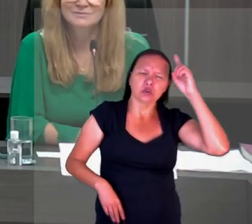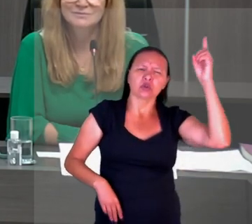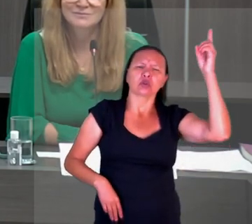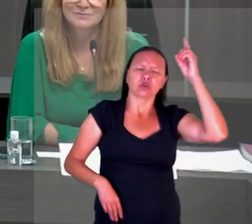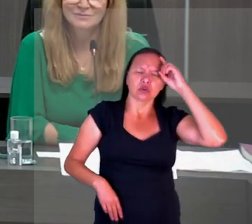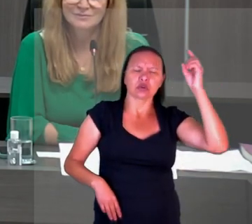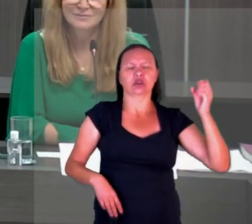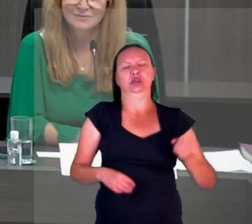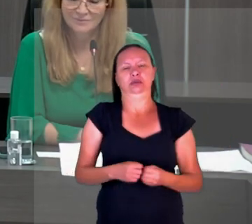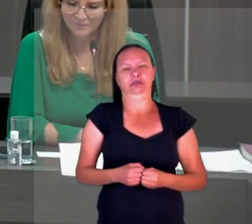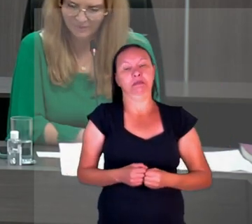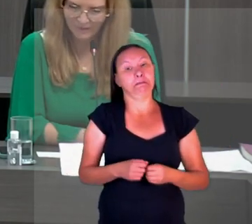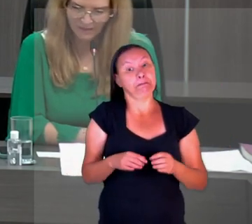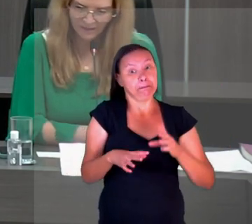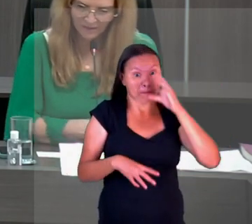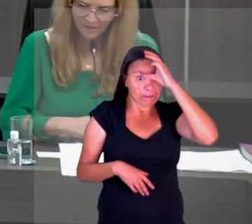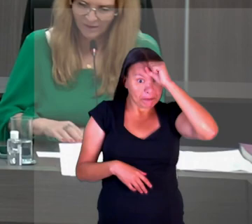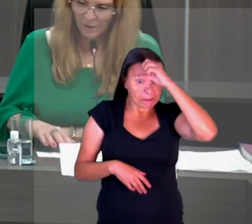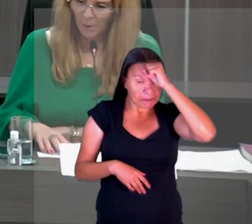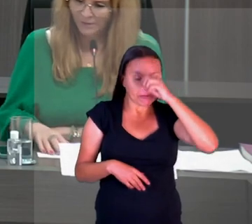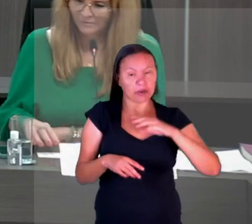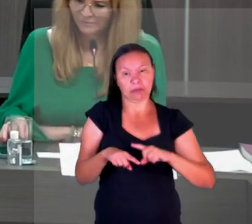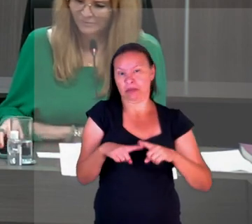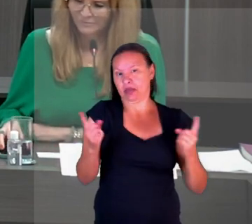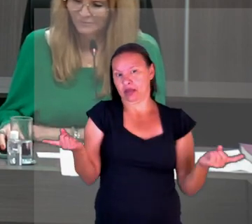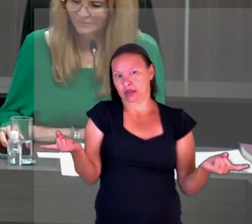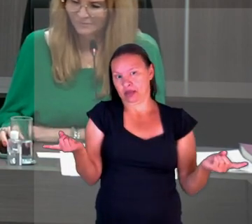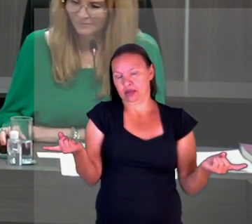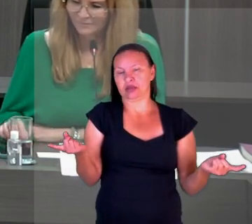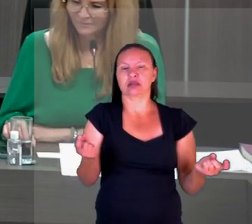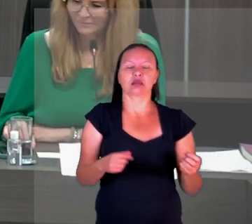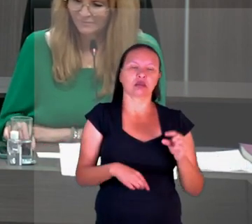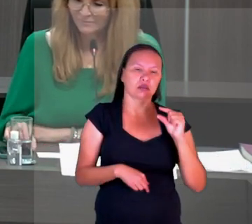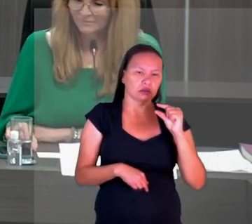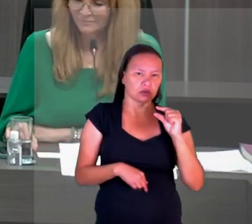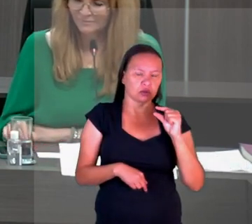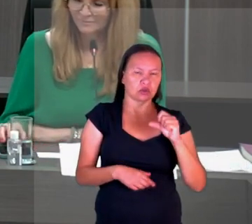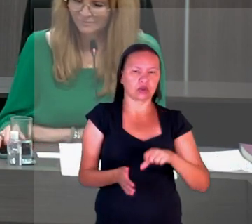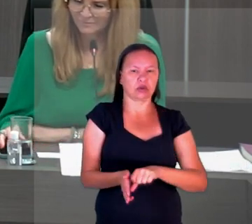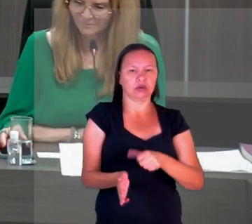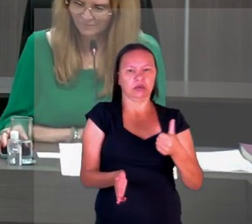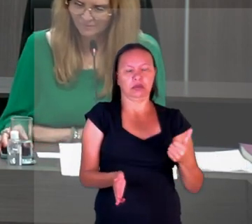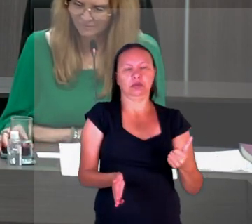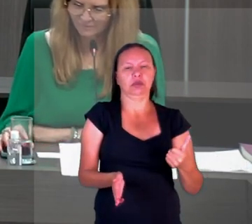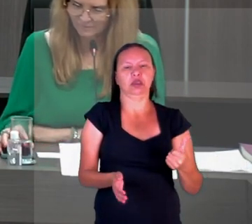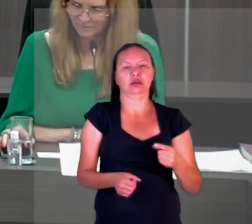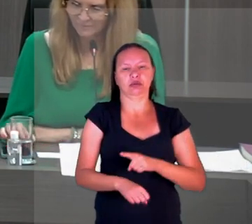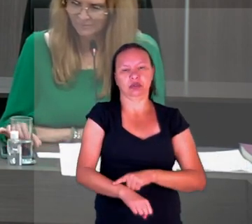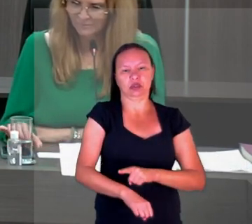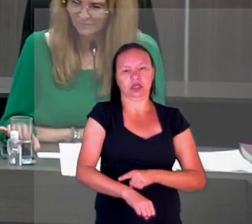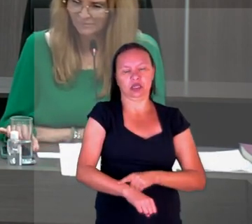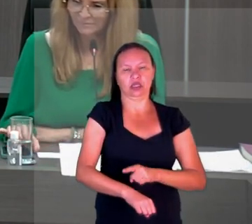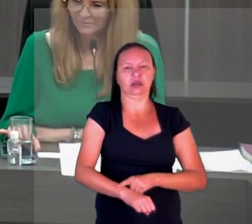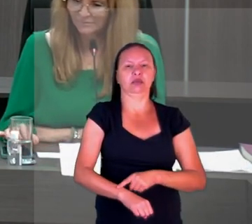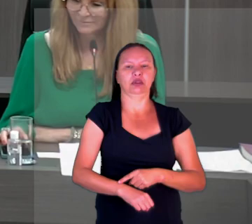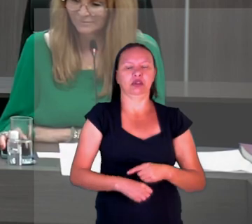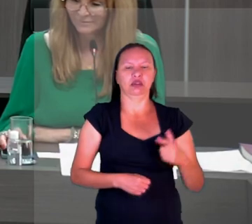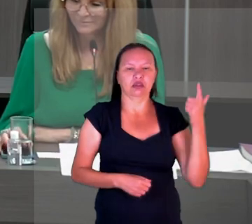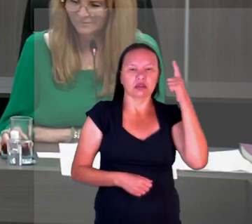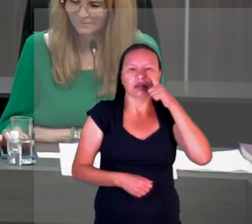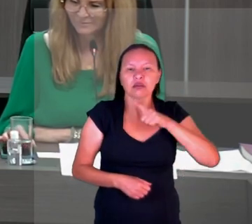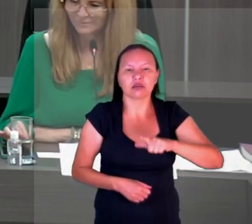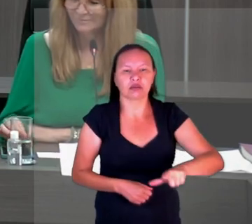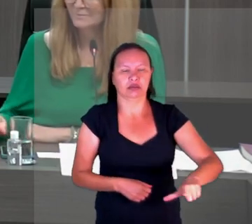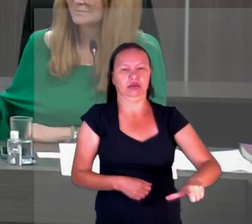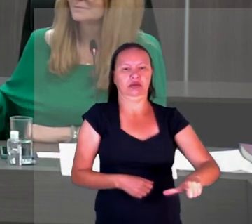gente aprender mas enfim eh esse é só um primeiro momento vou repetir né É só